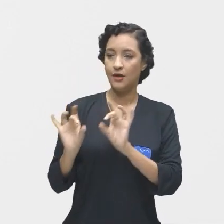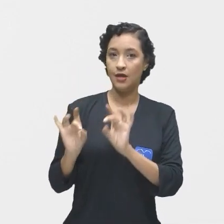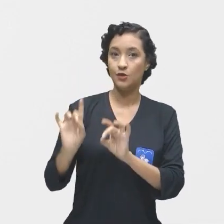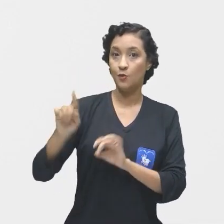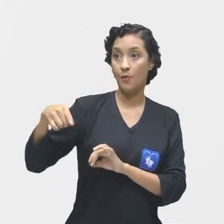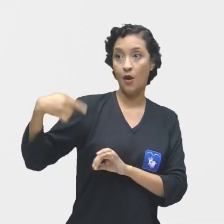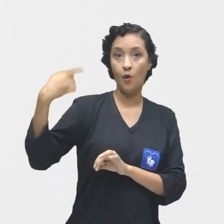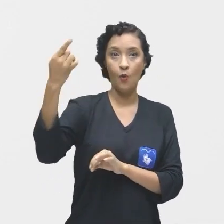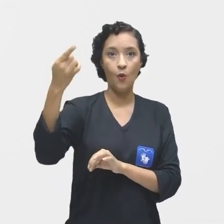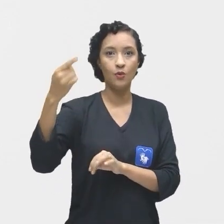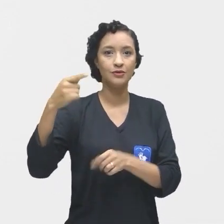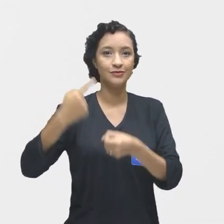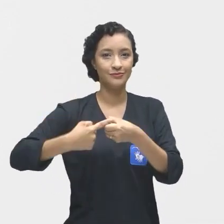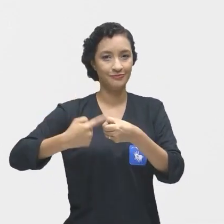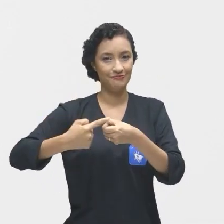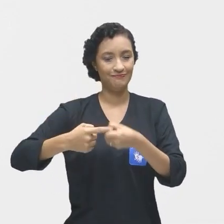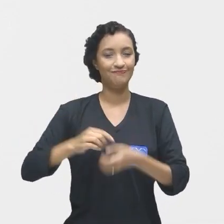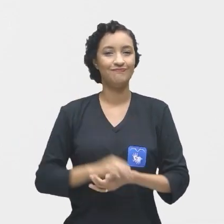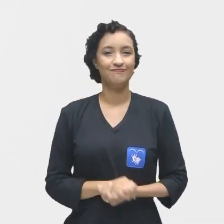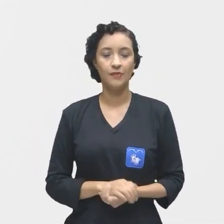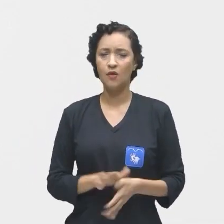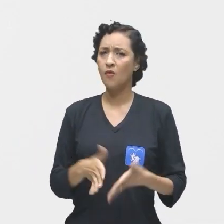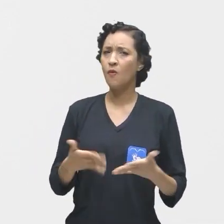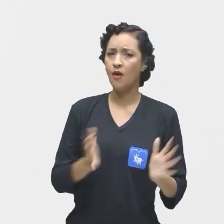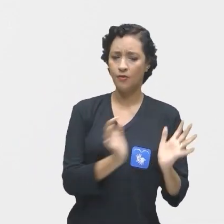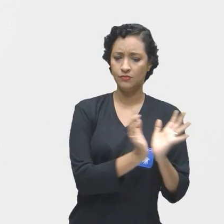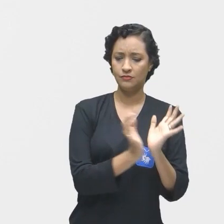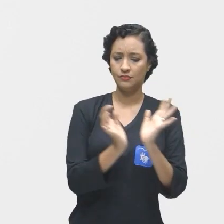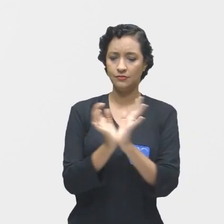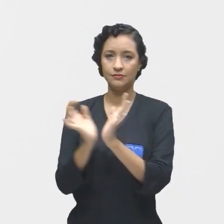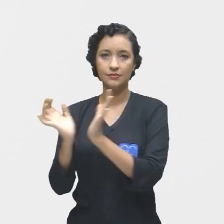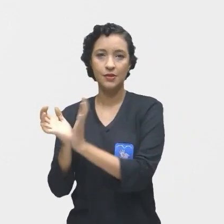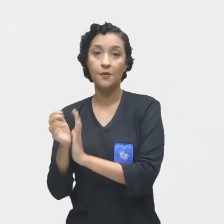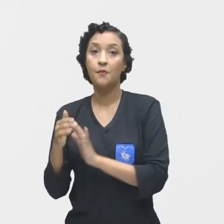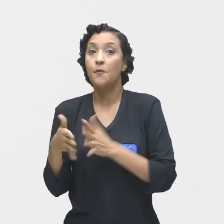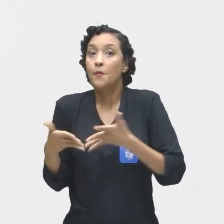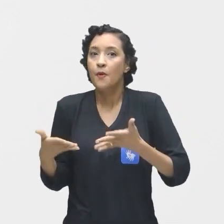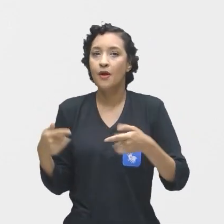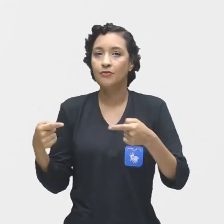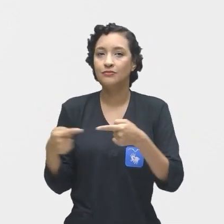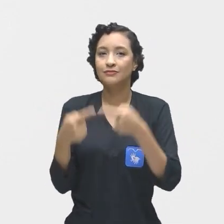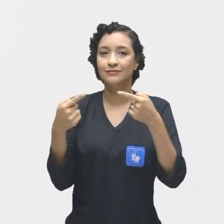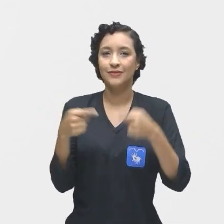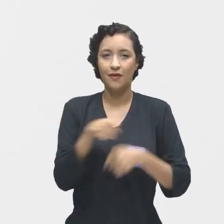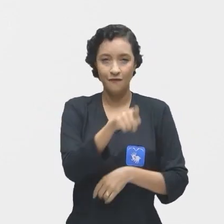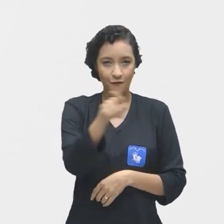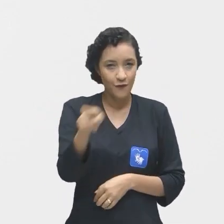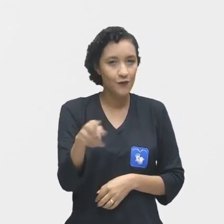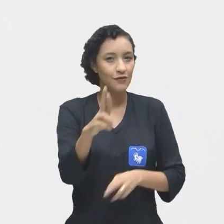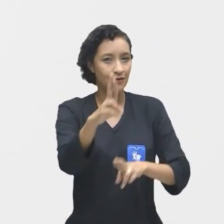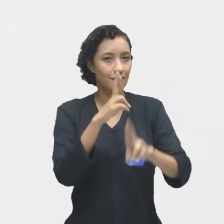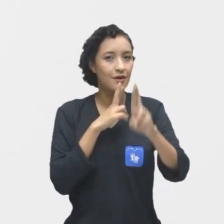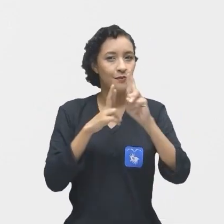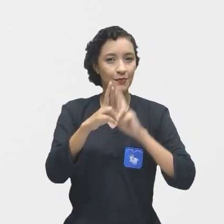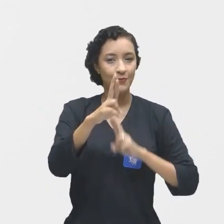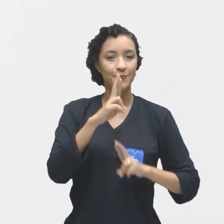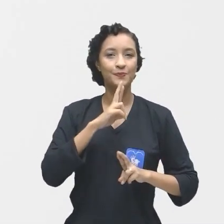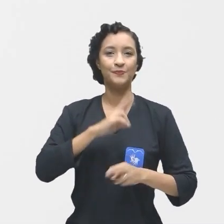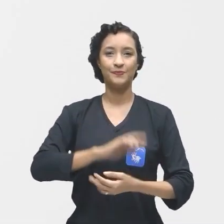outros lugares. Qual é o setor que ela trabalha? Você vai ficar aí fazendo sua atividade. Vamos lá?